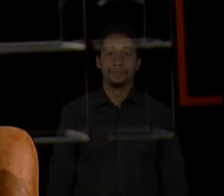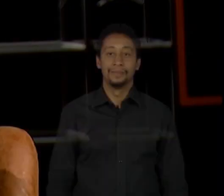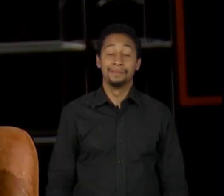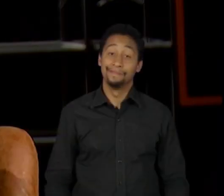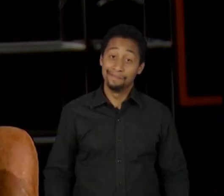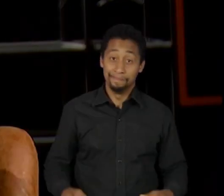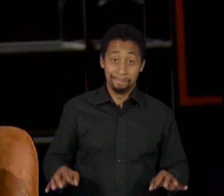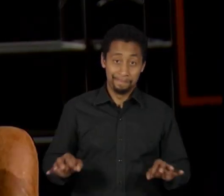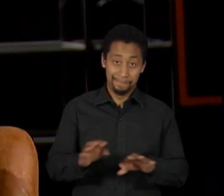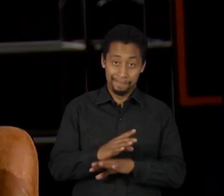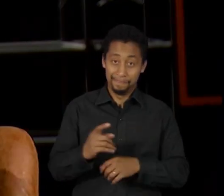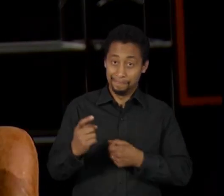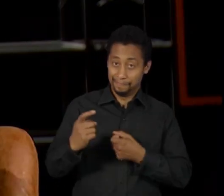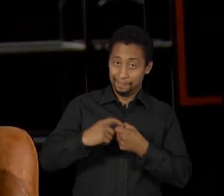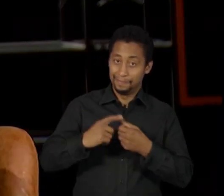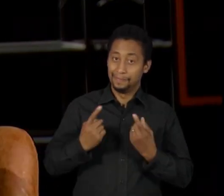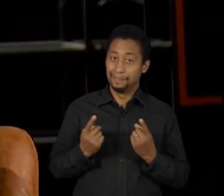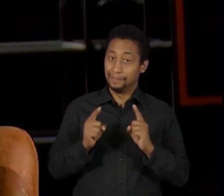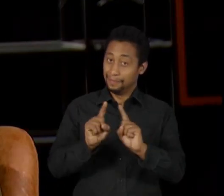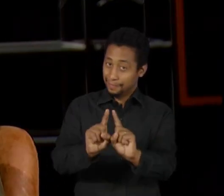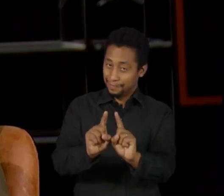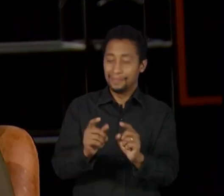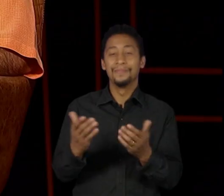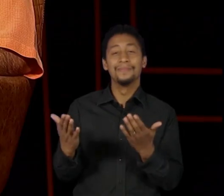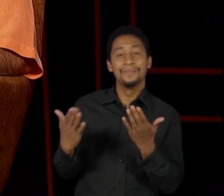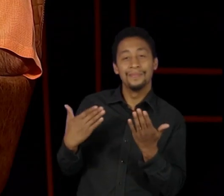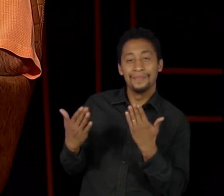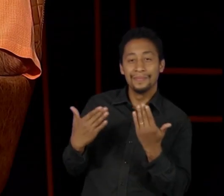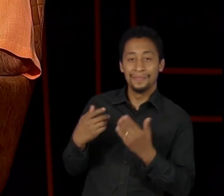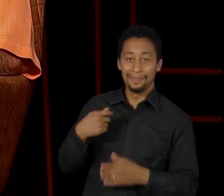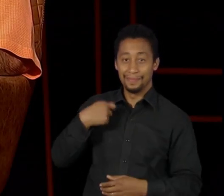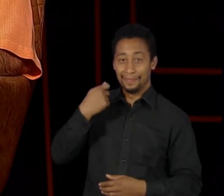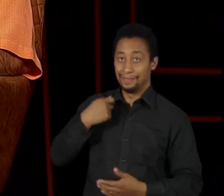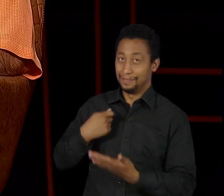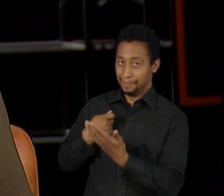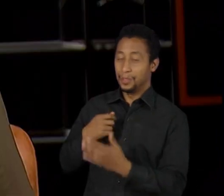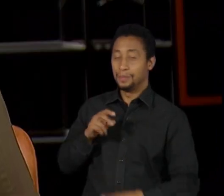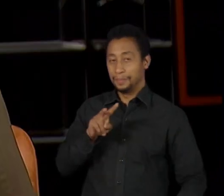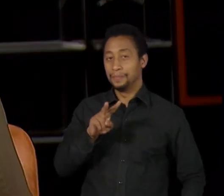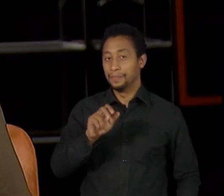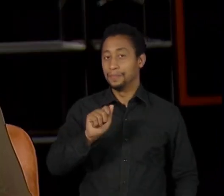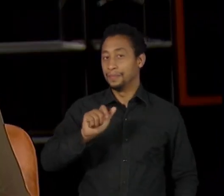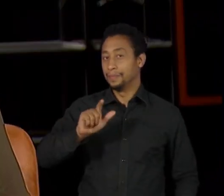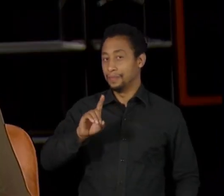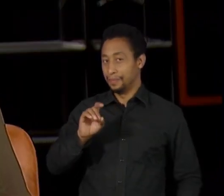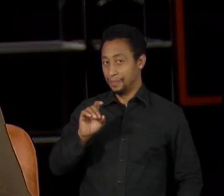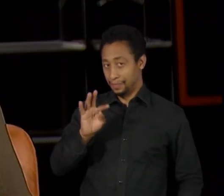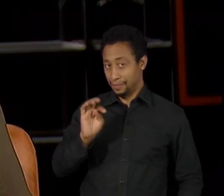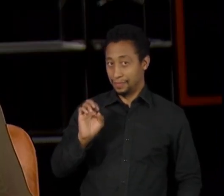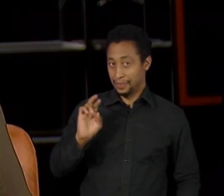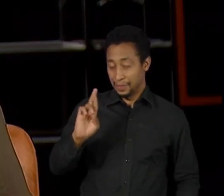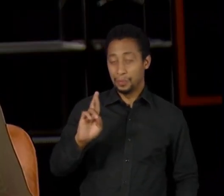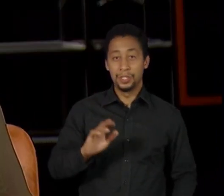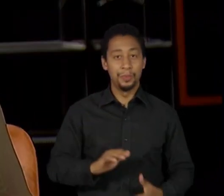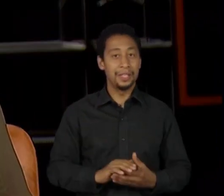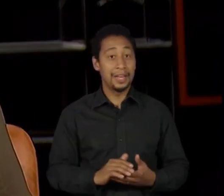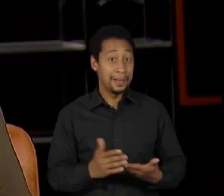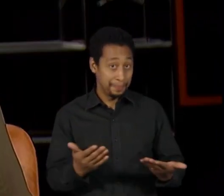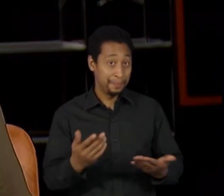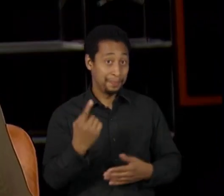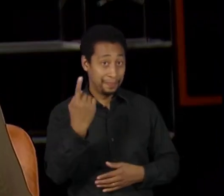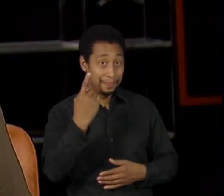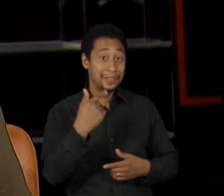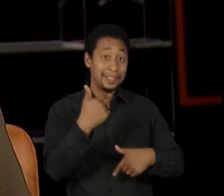Pronto, estamos de volta com o Persona de hoje, conversando com o ator Walter Breda. Breda, você estava falando dos seus primeiros trabalhos aqui em São Paulo,